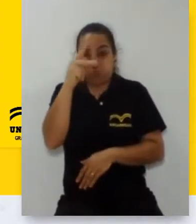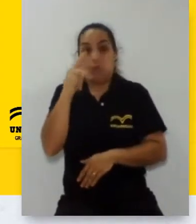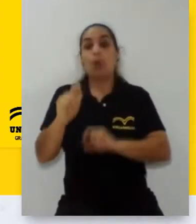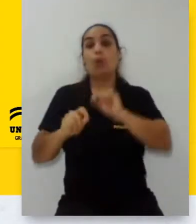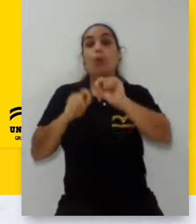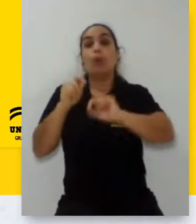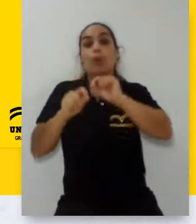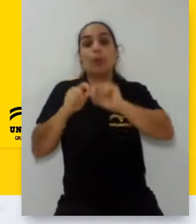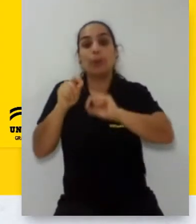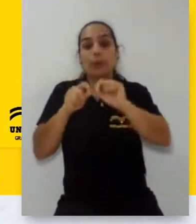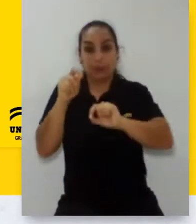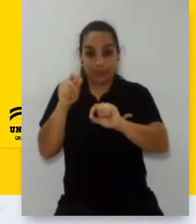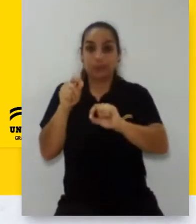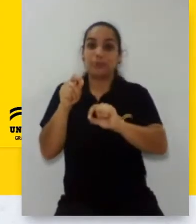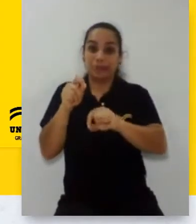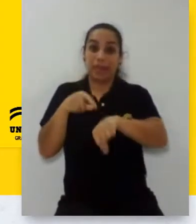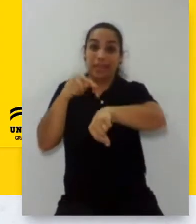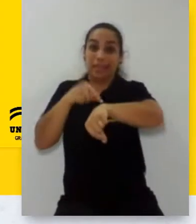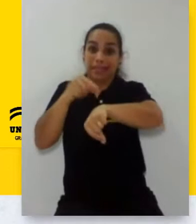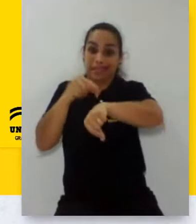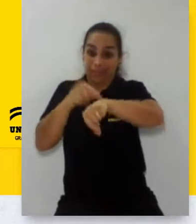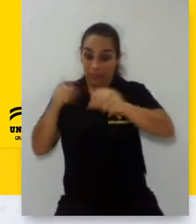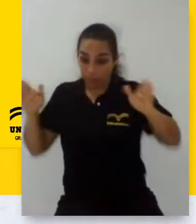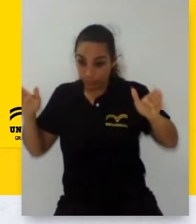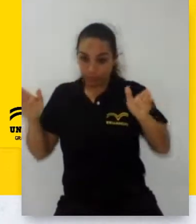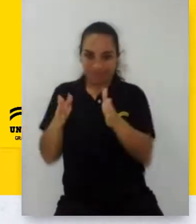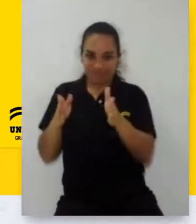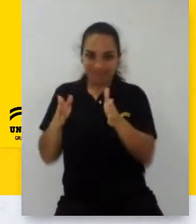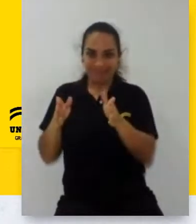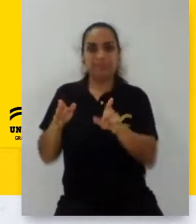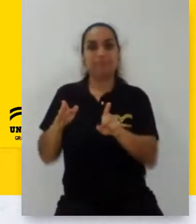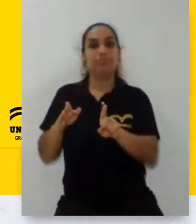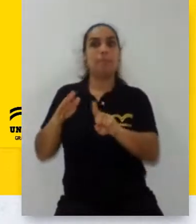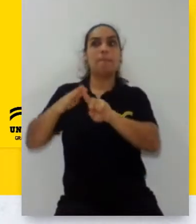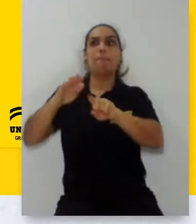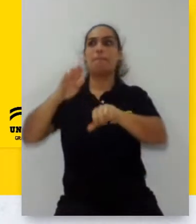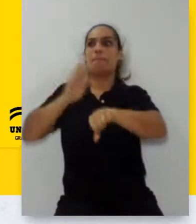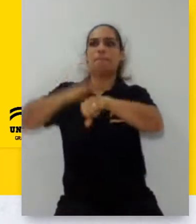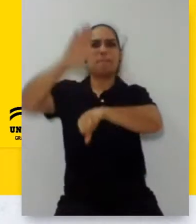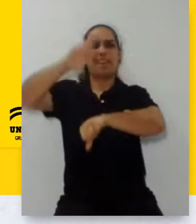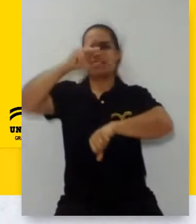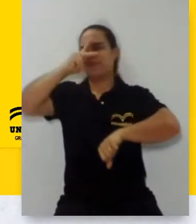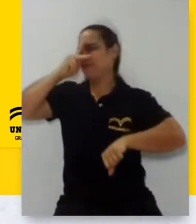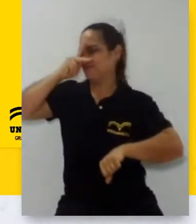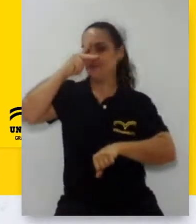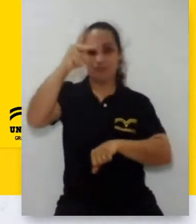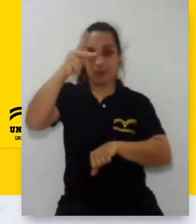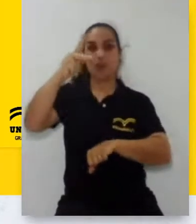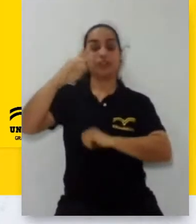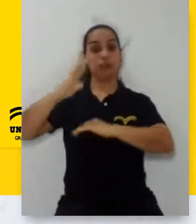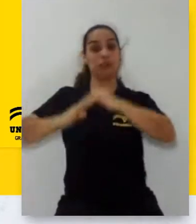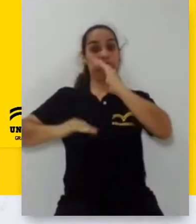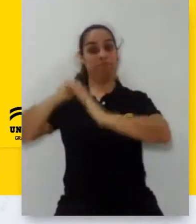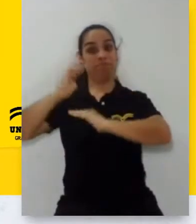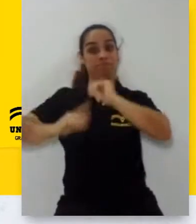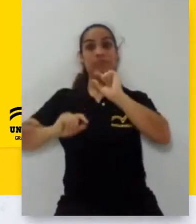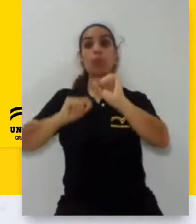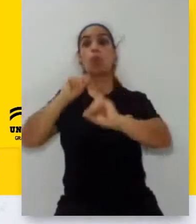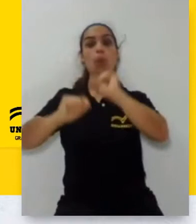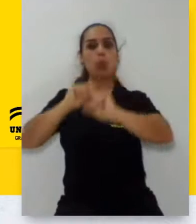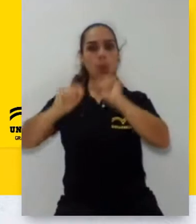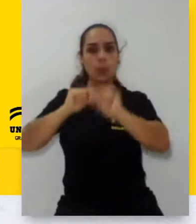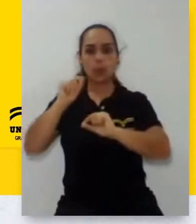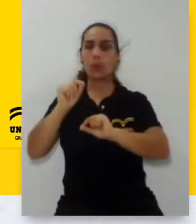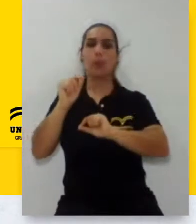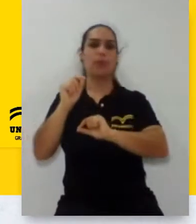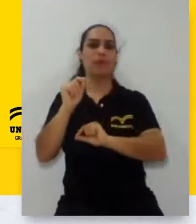energético maior, um consumo de oxigênio maior, mas o que eu quero colocar para vocês na prática é o exercício que você já não consegue estar